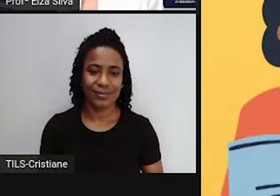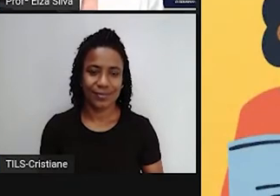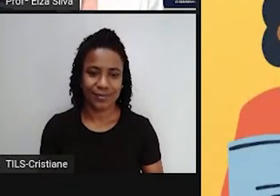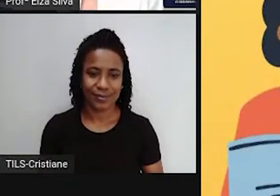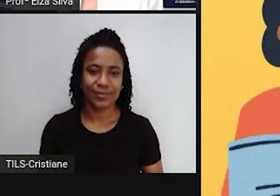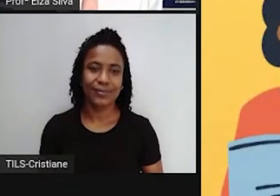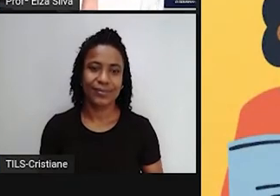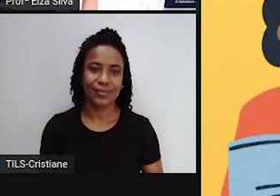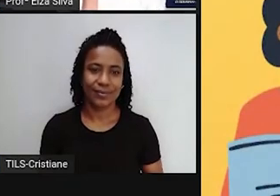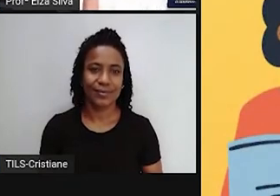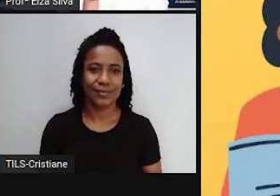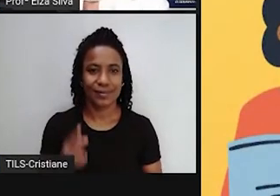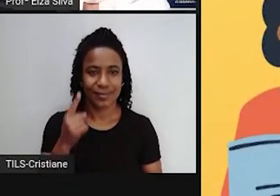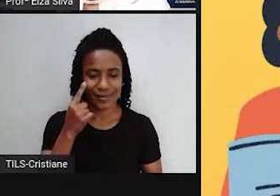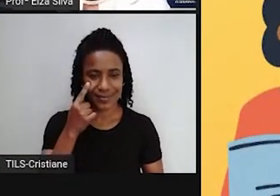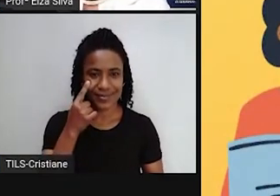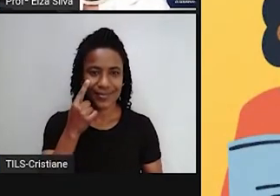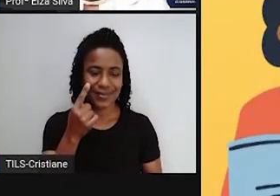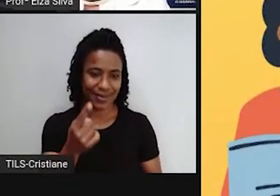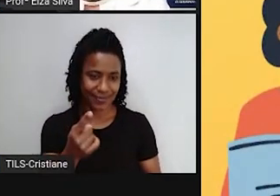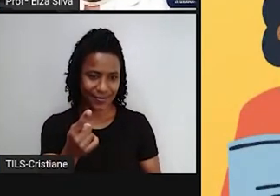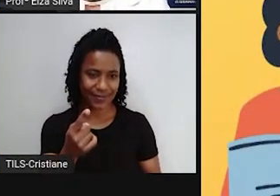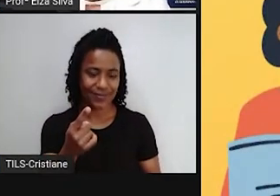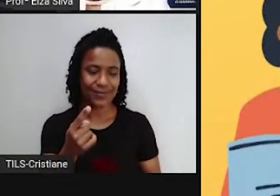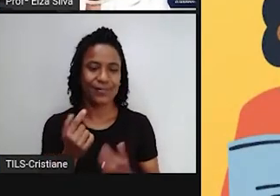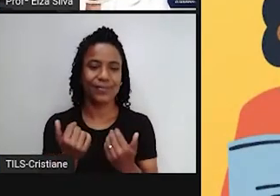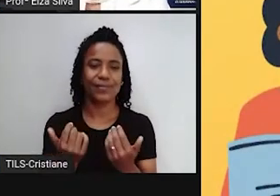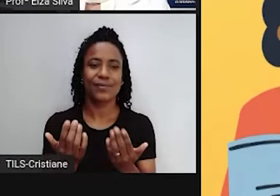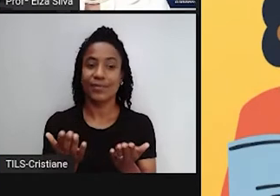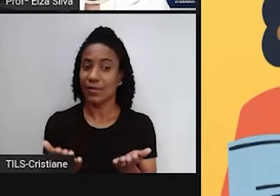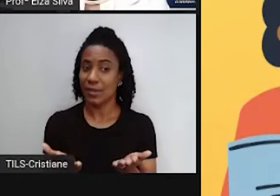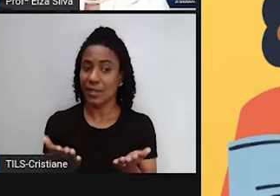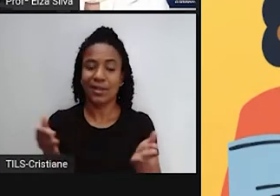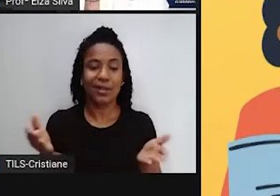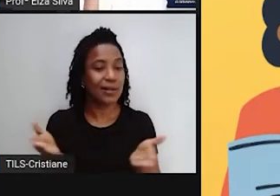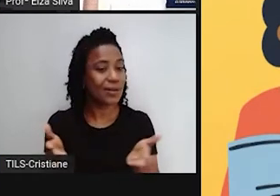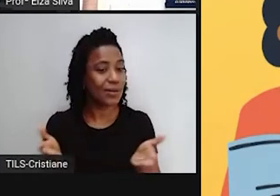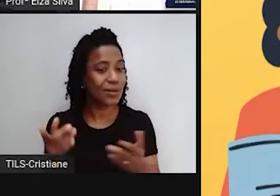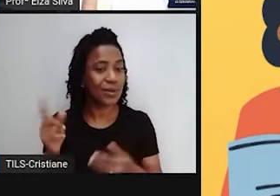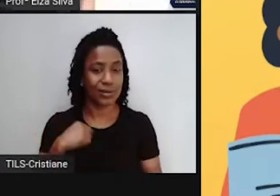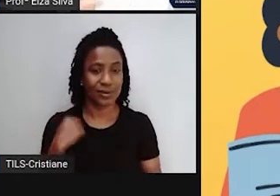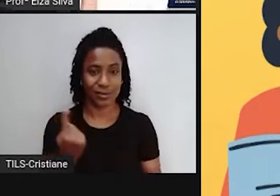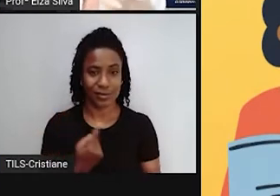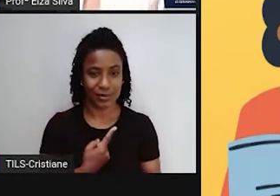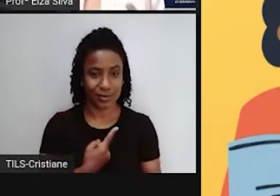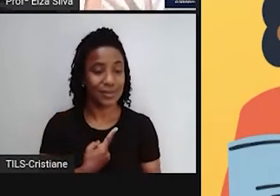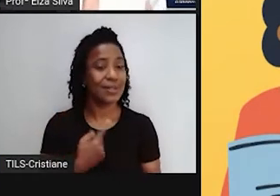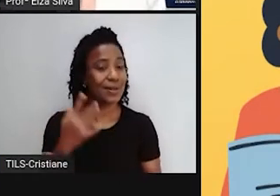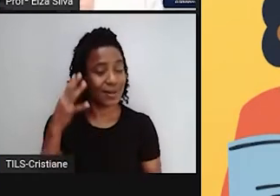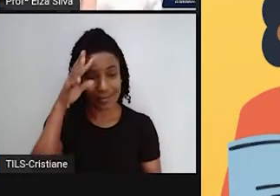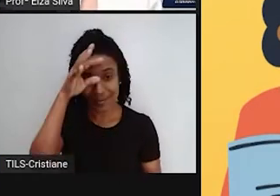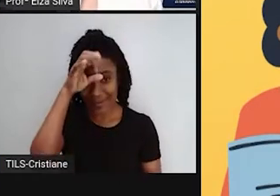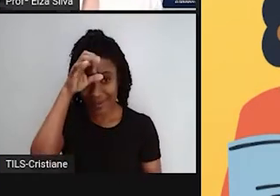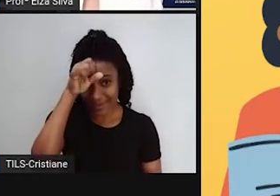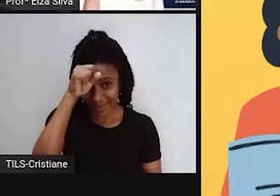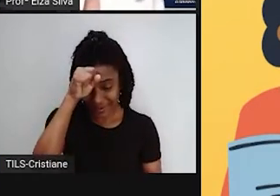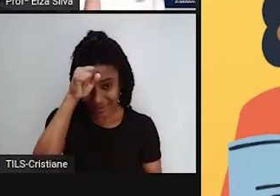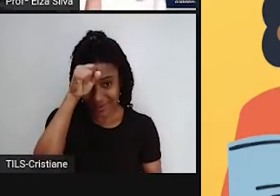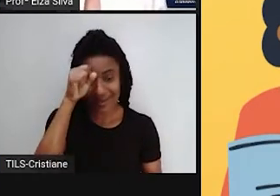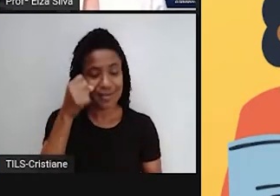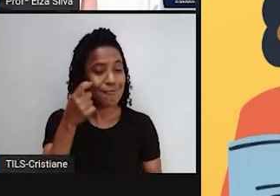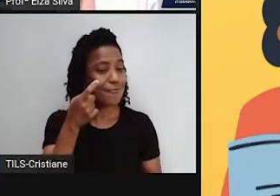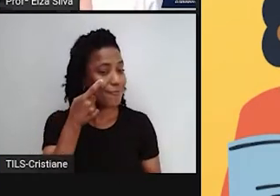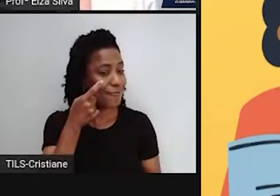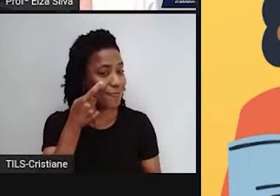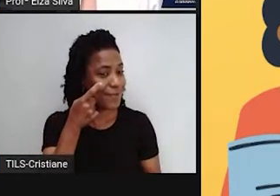These are popular English proverbs. Então, nós vamos agora conhecer ou reconhecer, né?